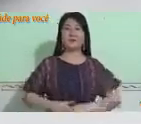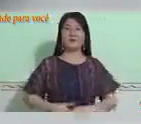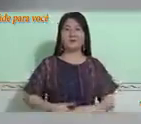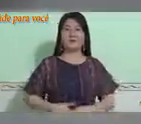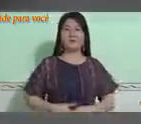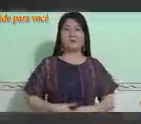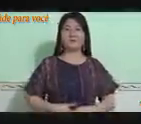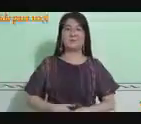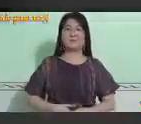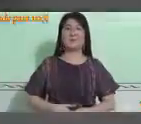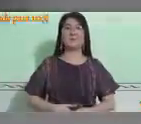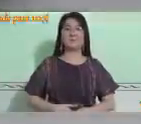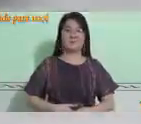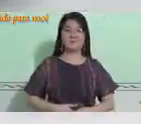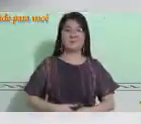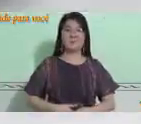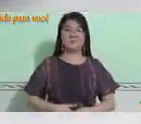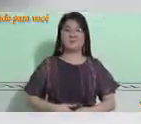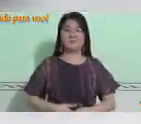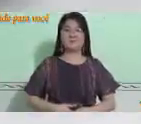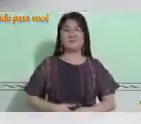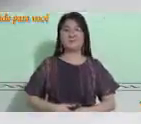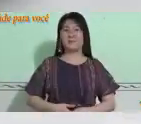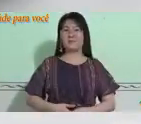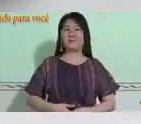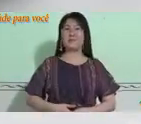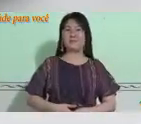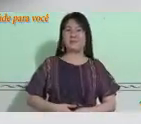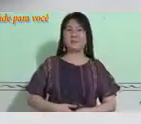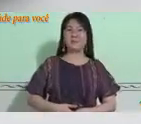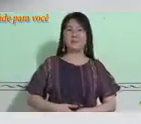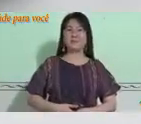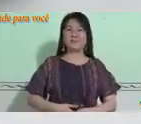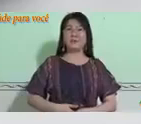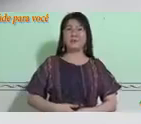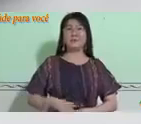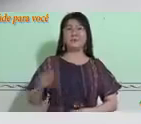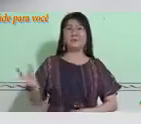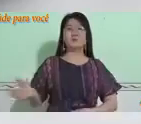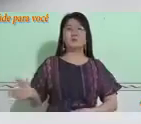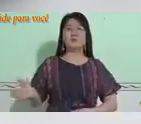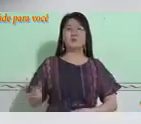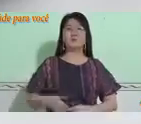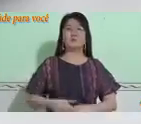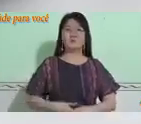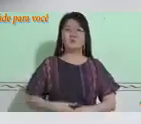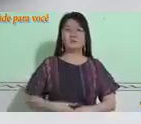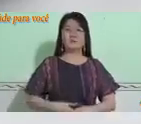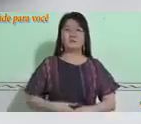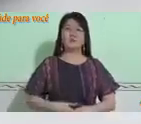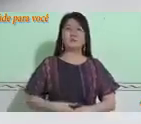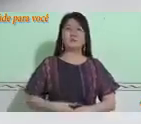bem as mãos após usar o banheiro, lavar bem os alimentos antes de prepará-los e evitar beber água que potencialmente